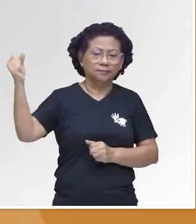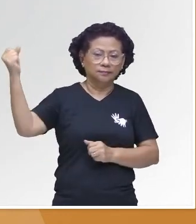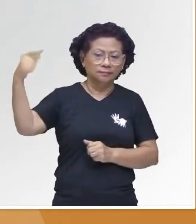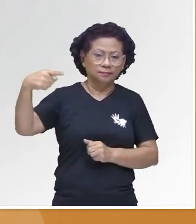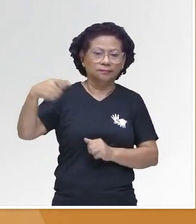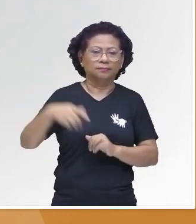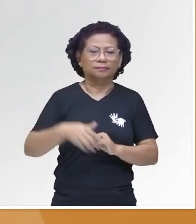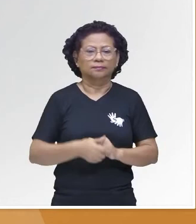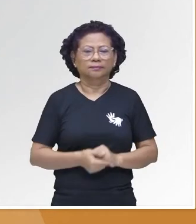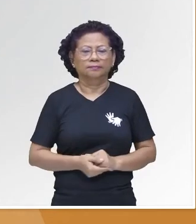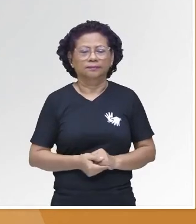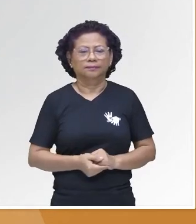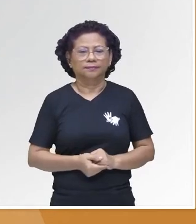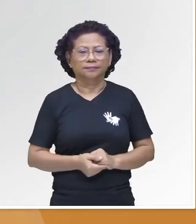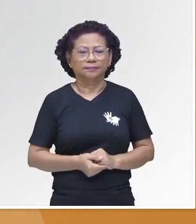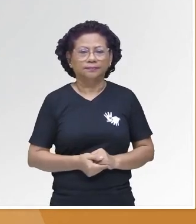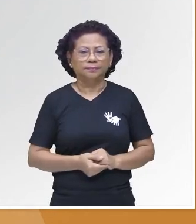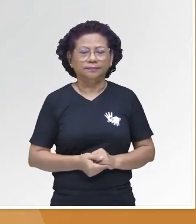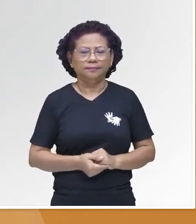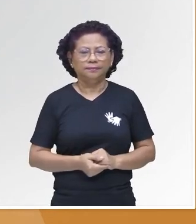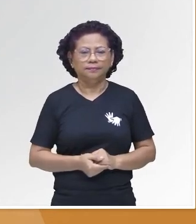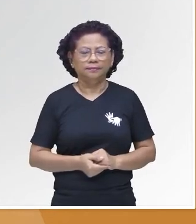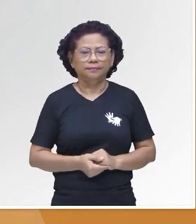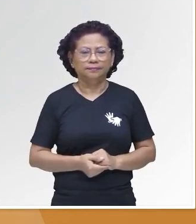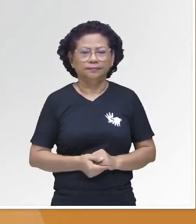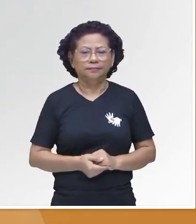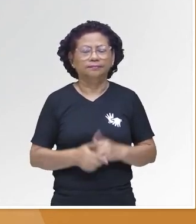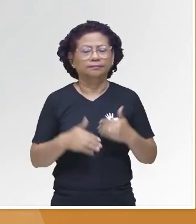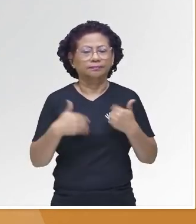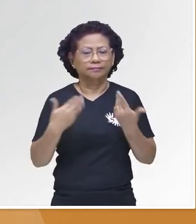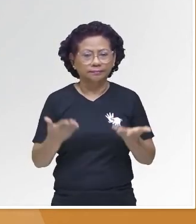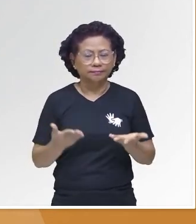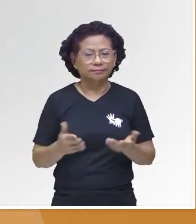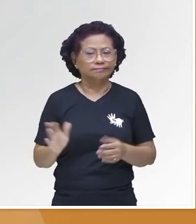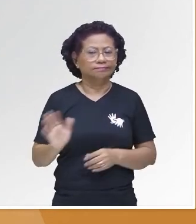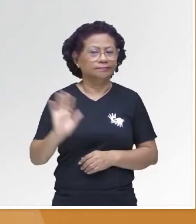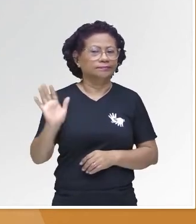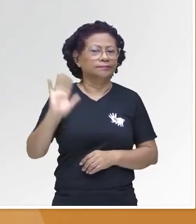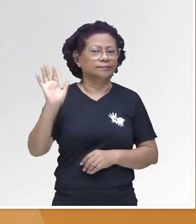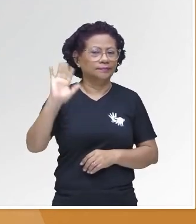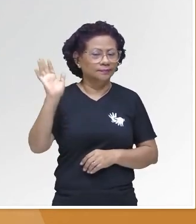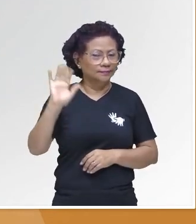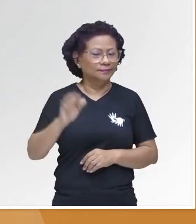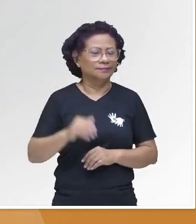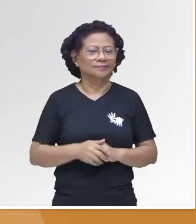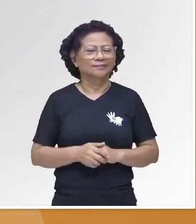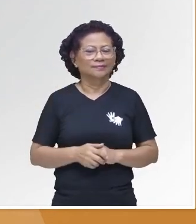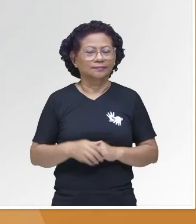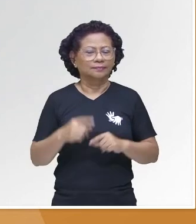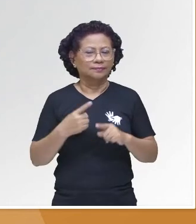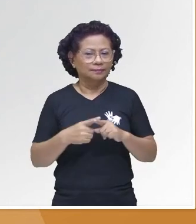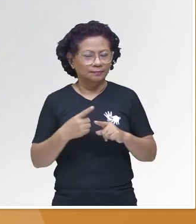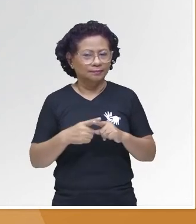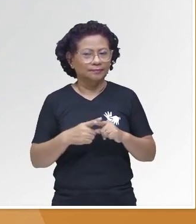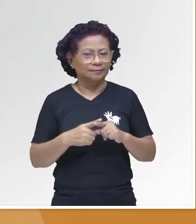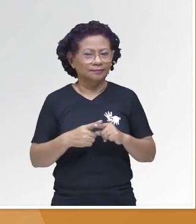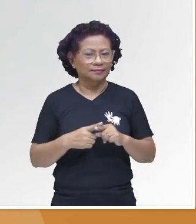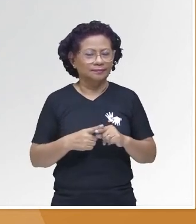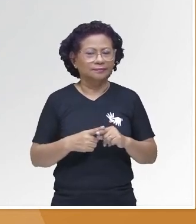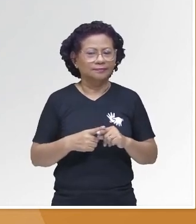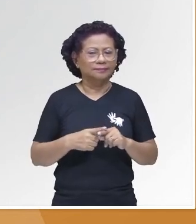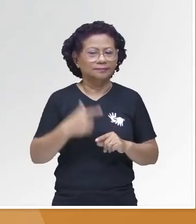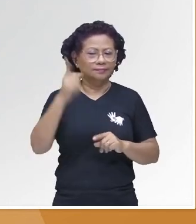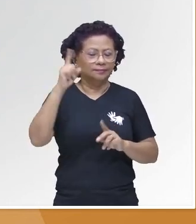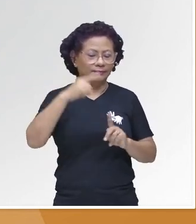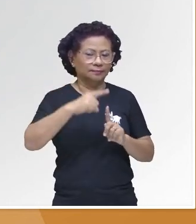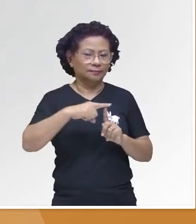fotovoltaicas, tá? Então acaba tendo um custo muito maior comparada a outras fontes de